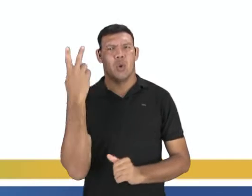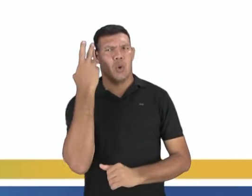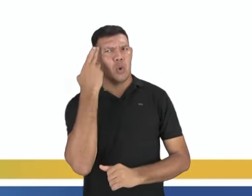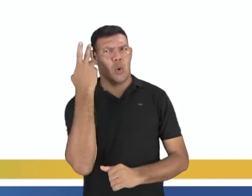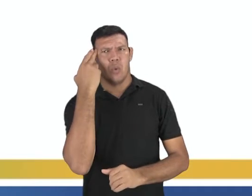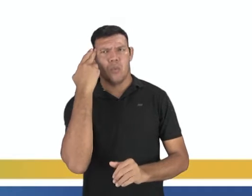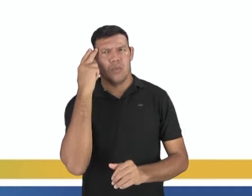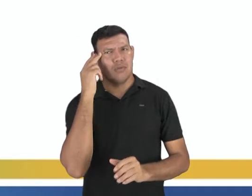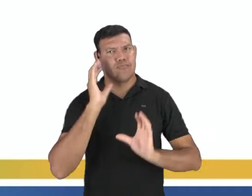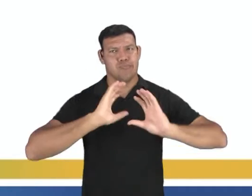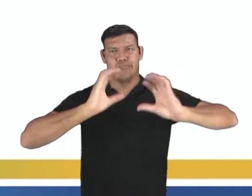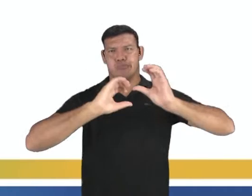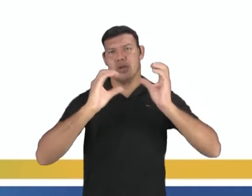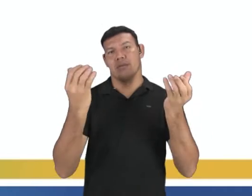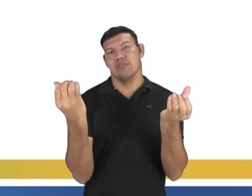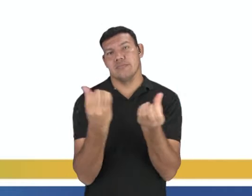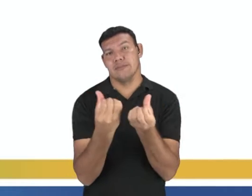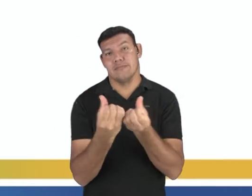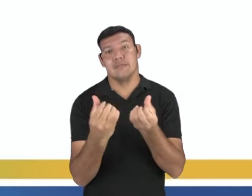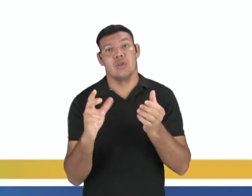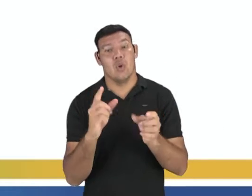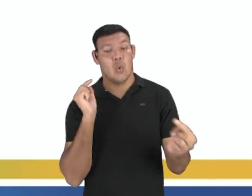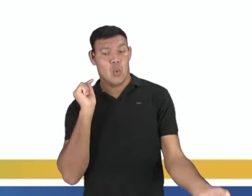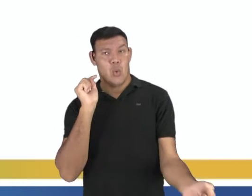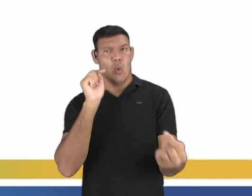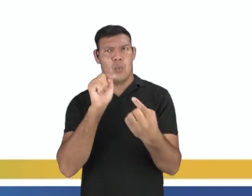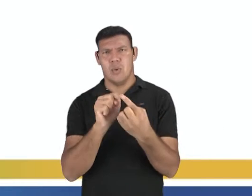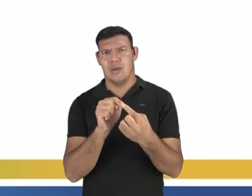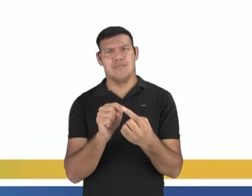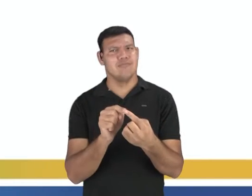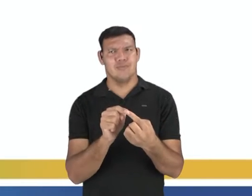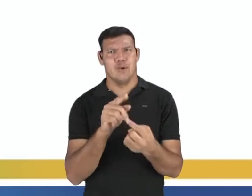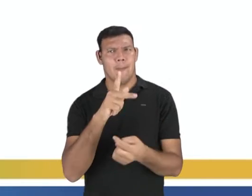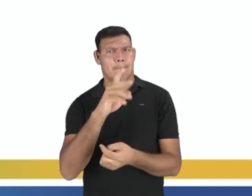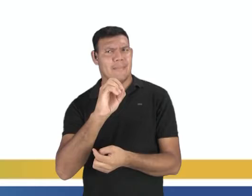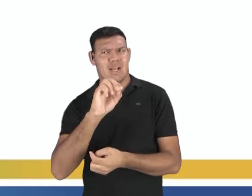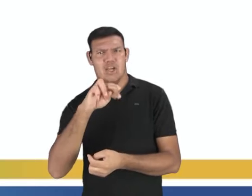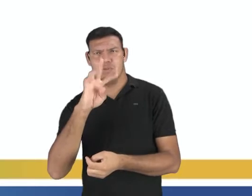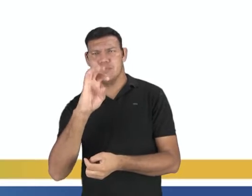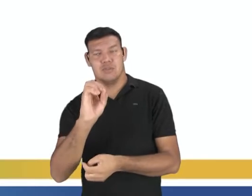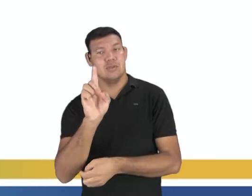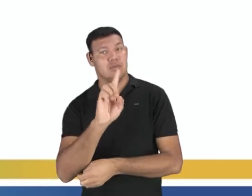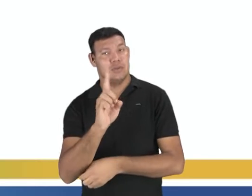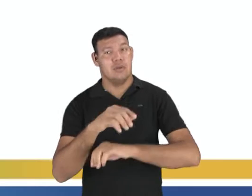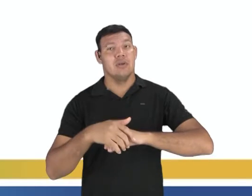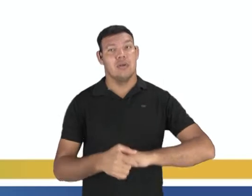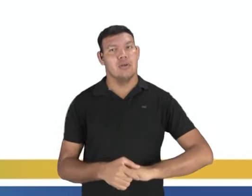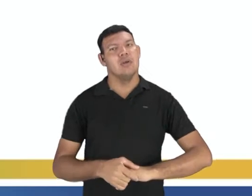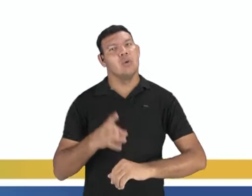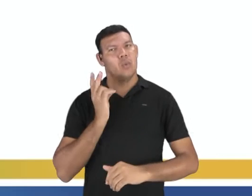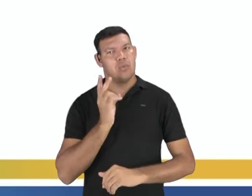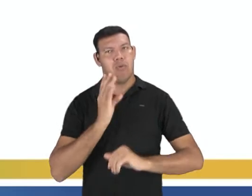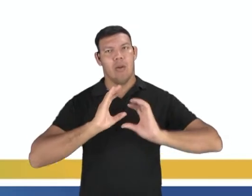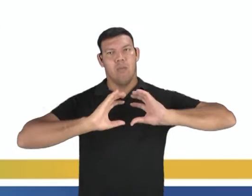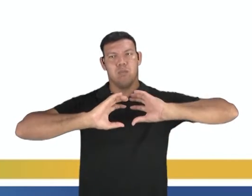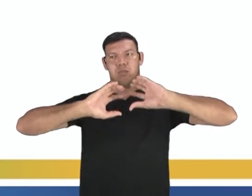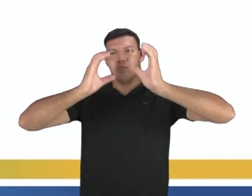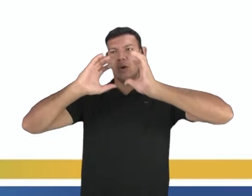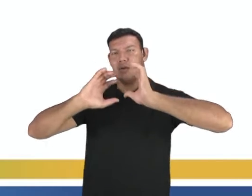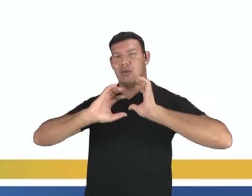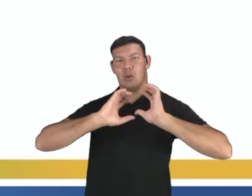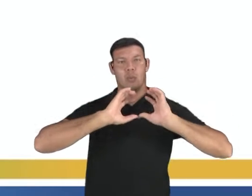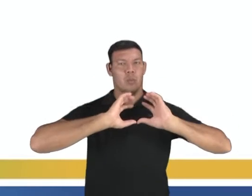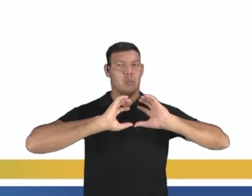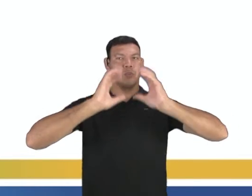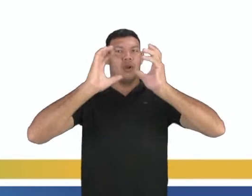normal de voleibol. Entretanto, o objetivo não é fazer pontos na equipe adversária, e sim manter a bola no alto,